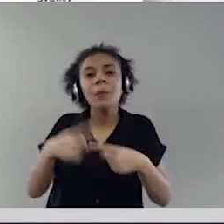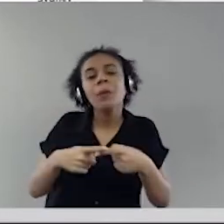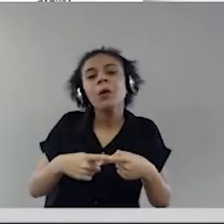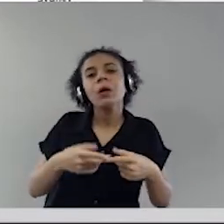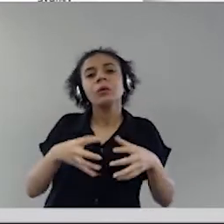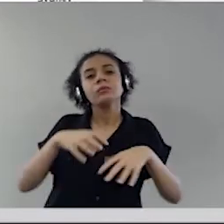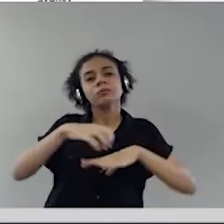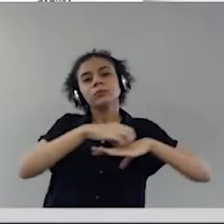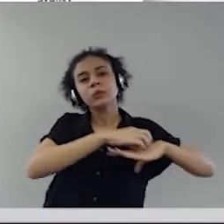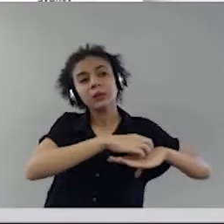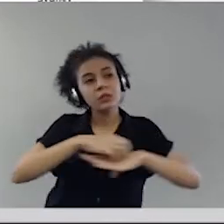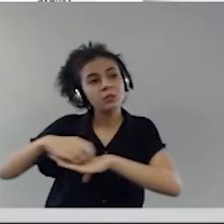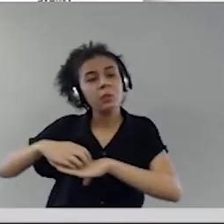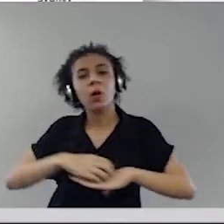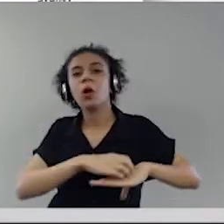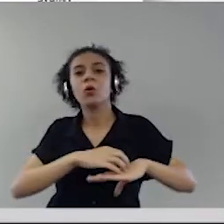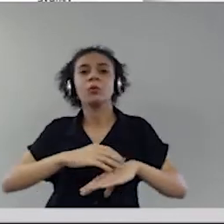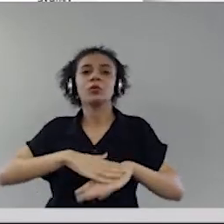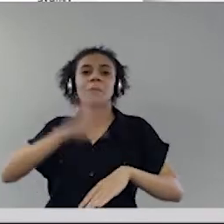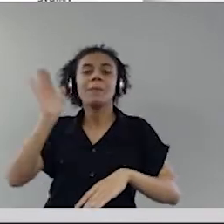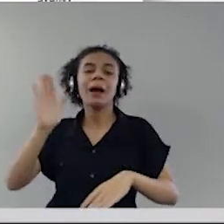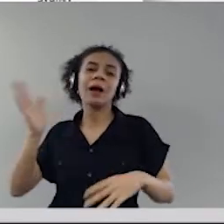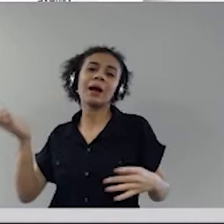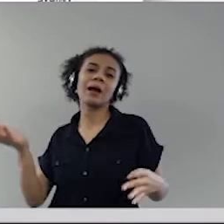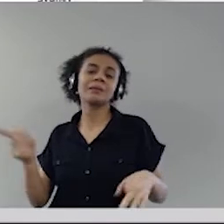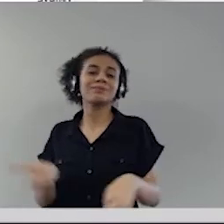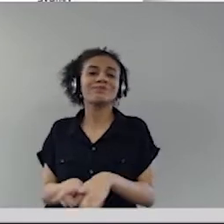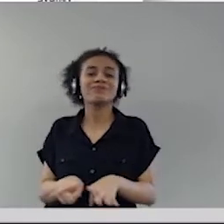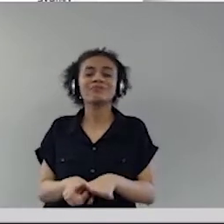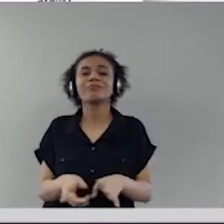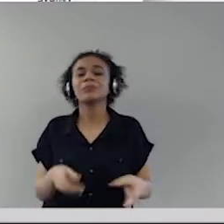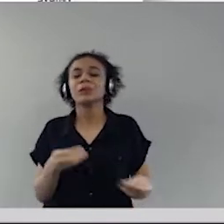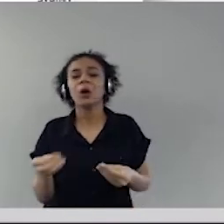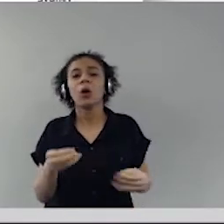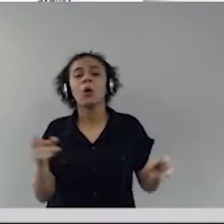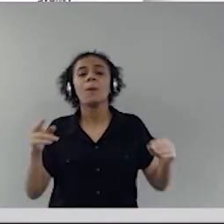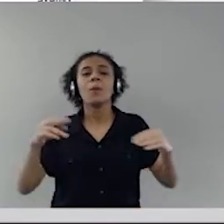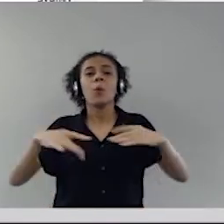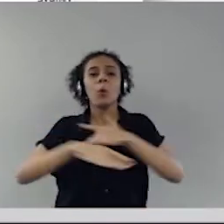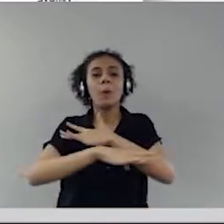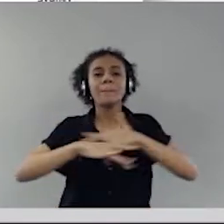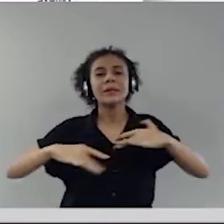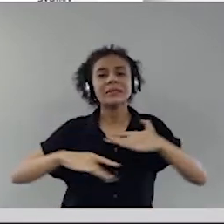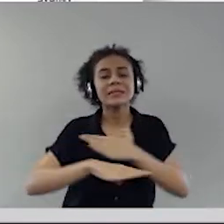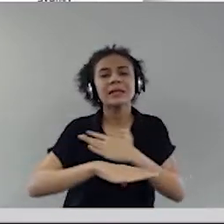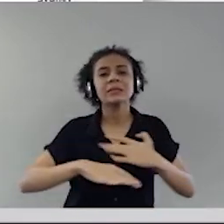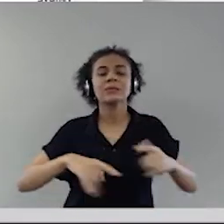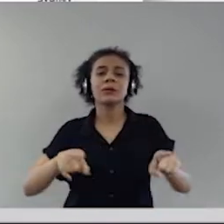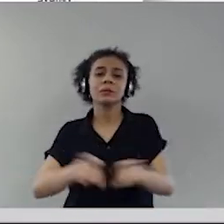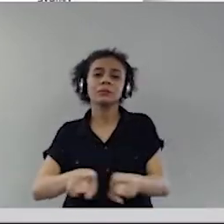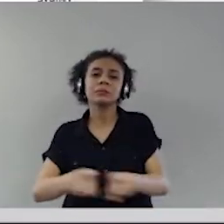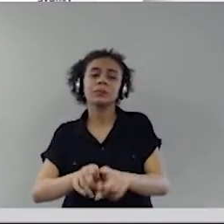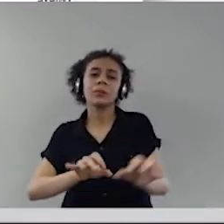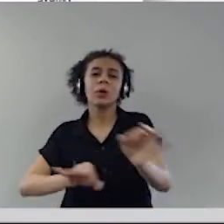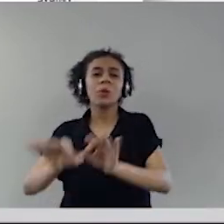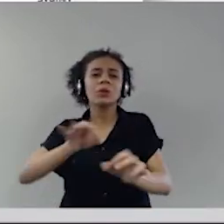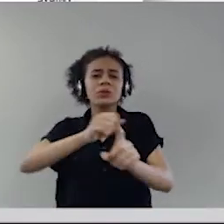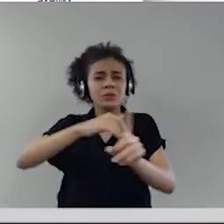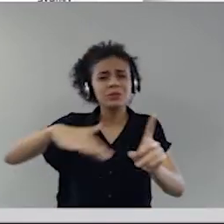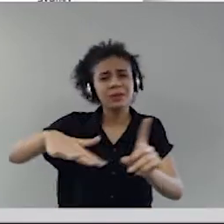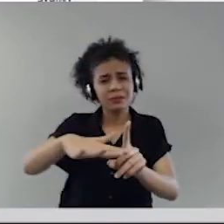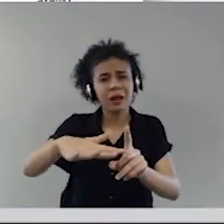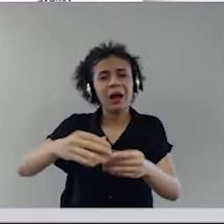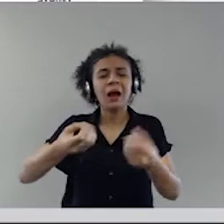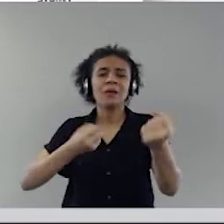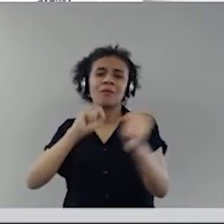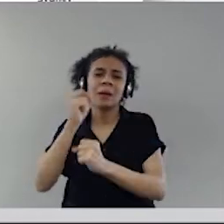de transporte cada vez mais eficientes, pela dimensão e pela urbanização e pela organização social,